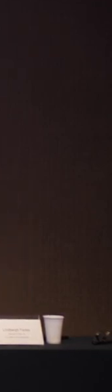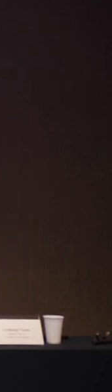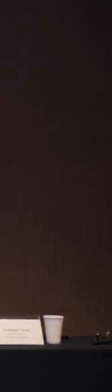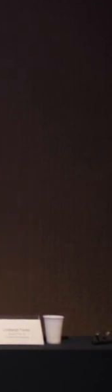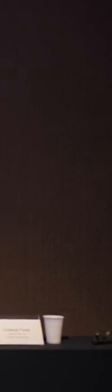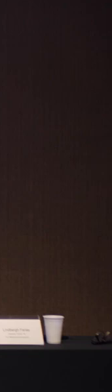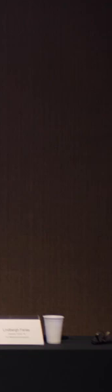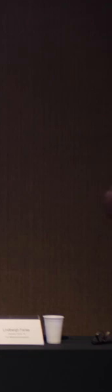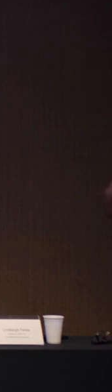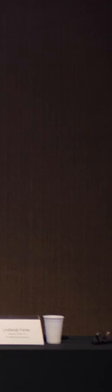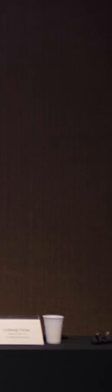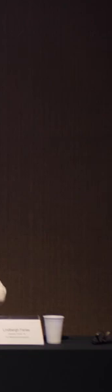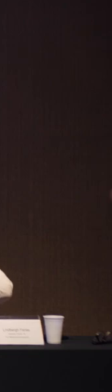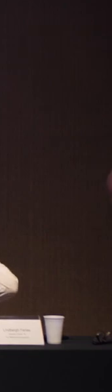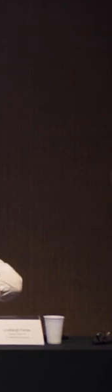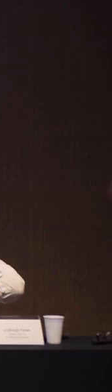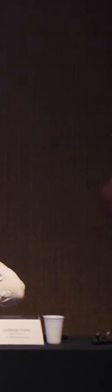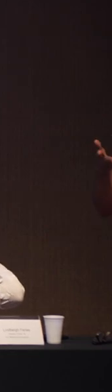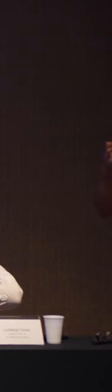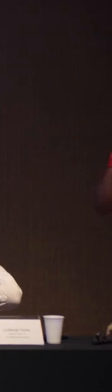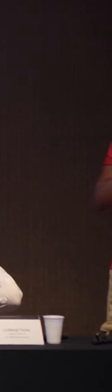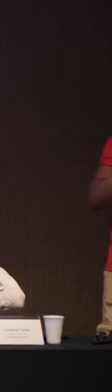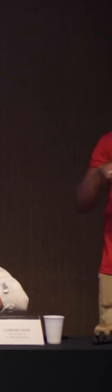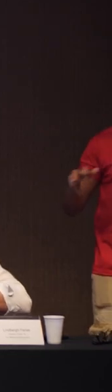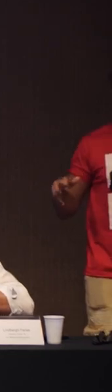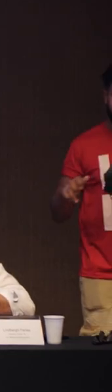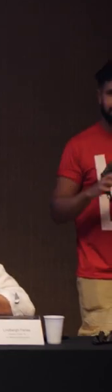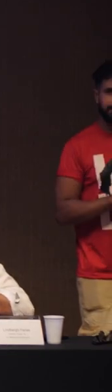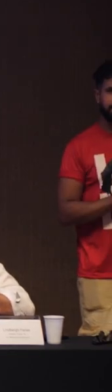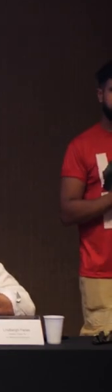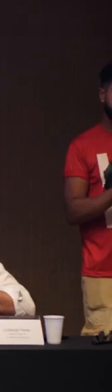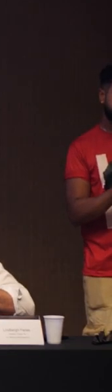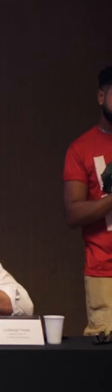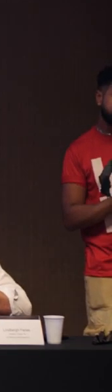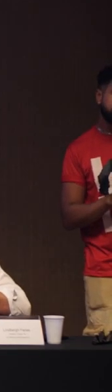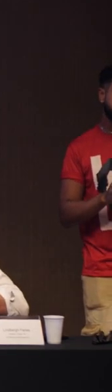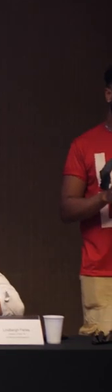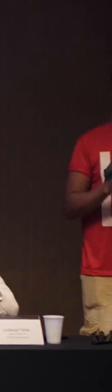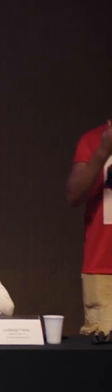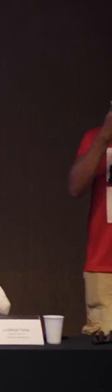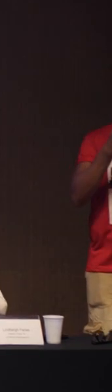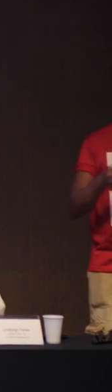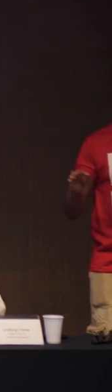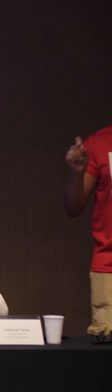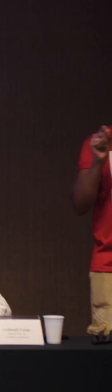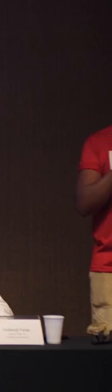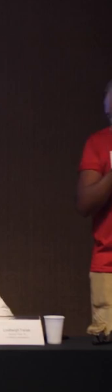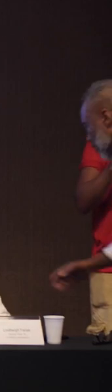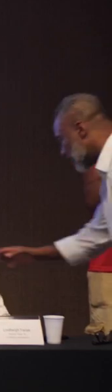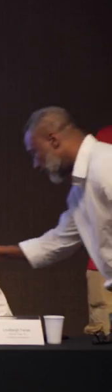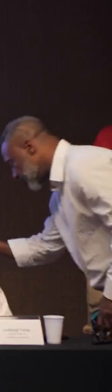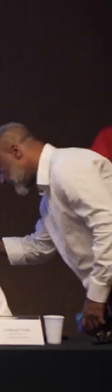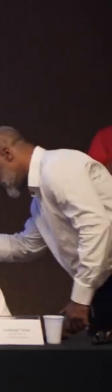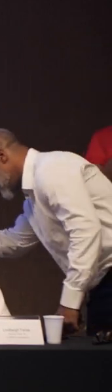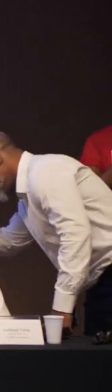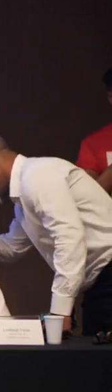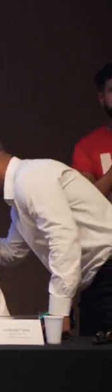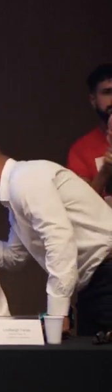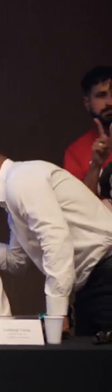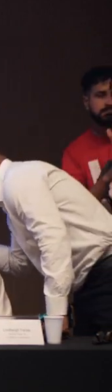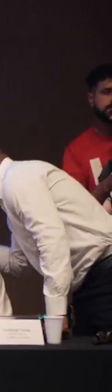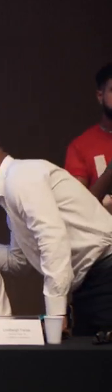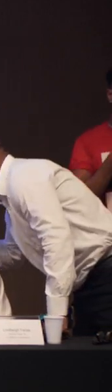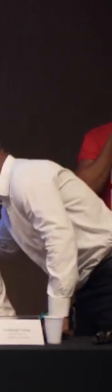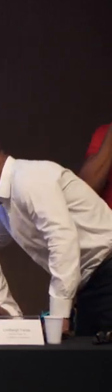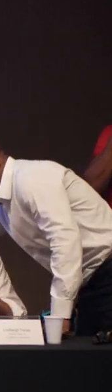Bom, excelentes falas nessa mesa. É, eu sugiro que a gente faça uma abertura aqui para algumas perguntas, alguns